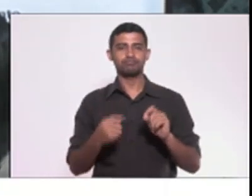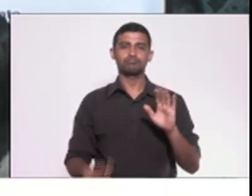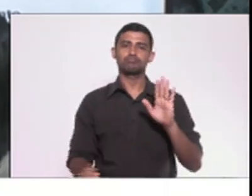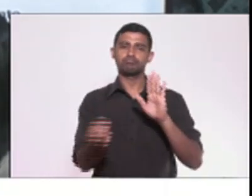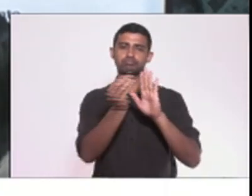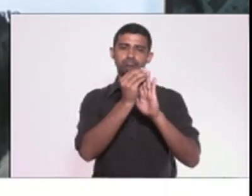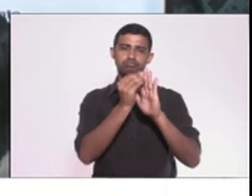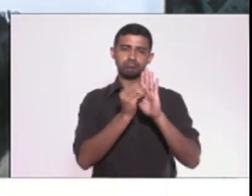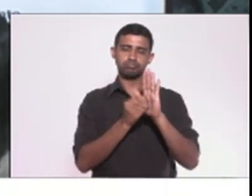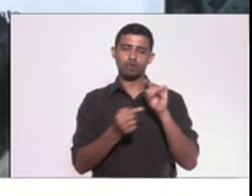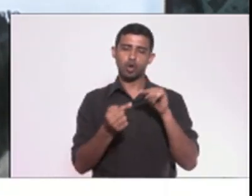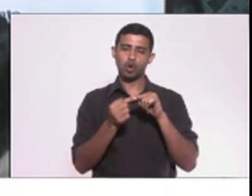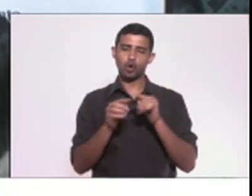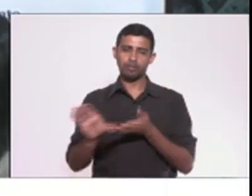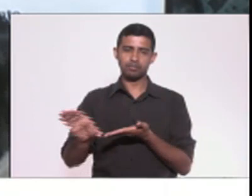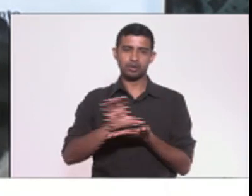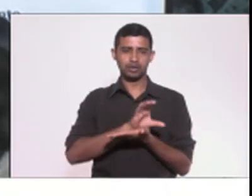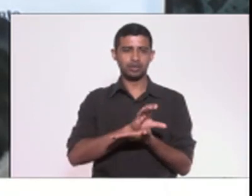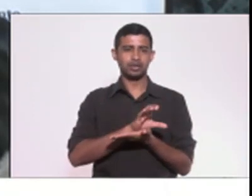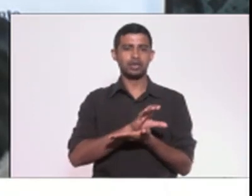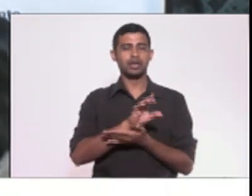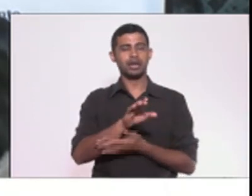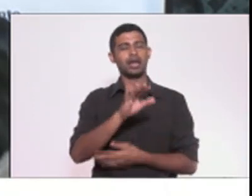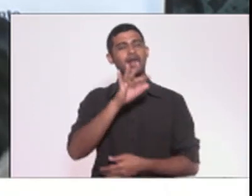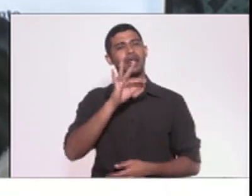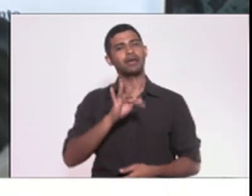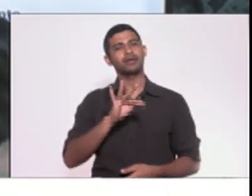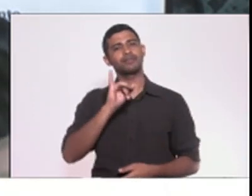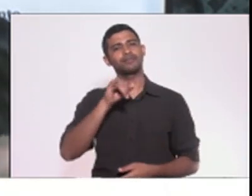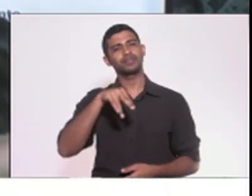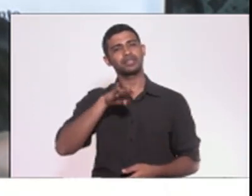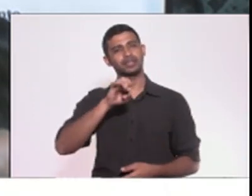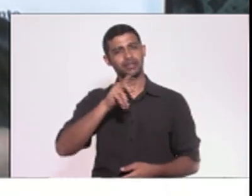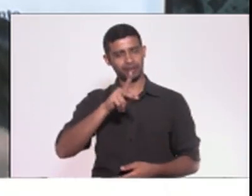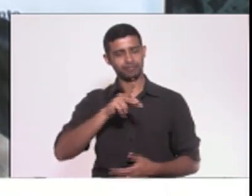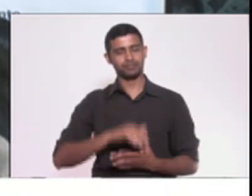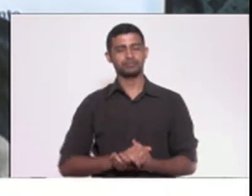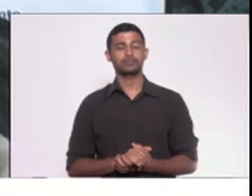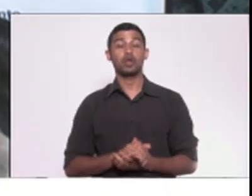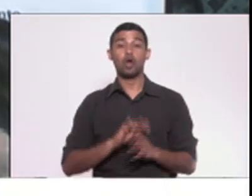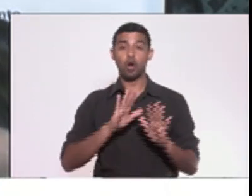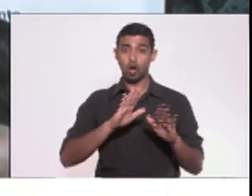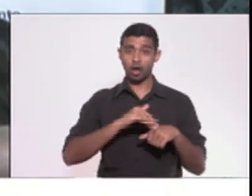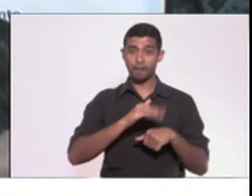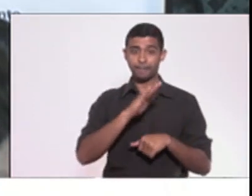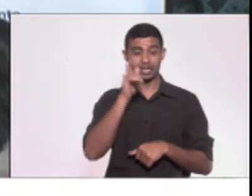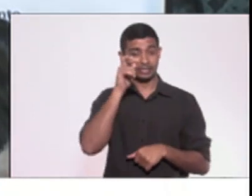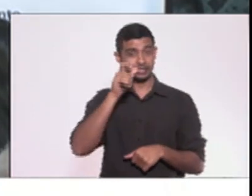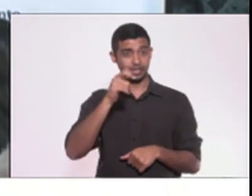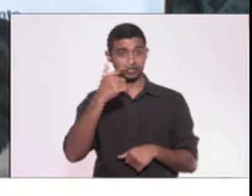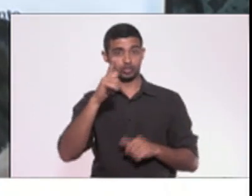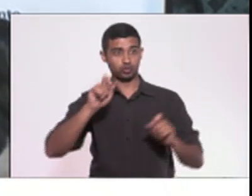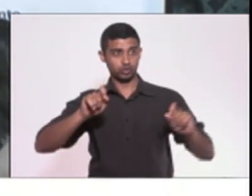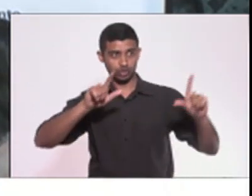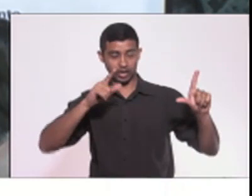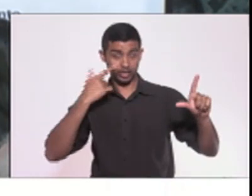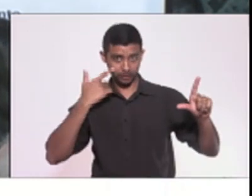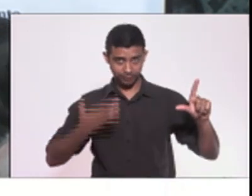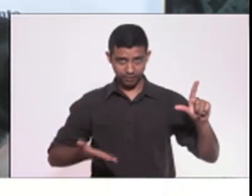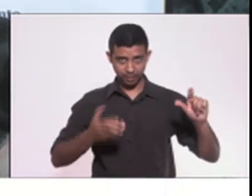um financiamento da AGRIO com recursos da FINEP. E o mais interessante no slide seguinte, pode